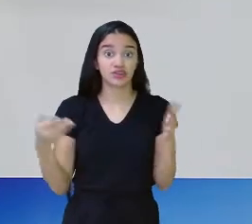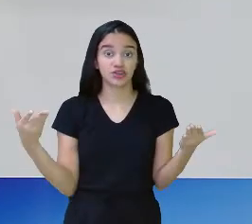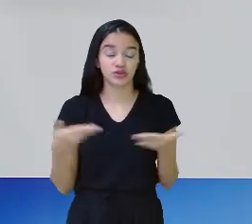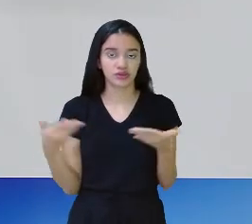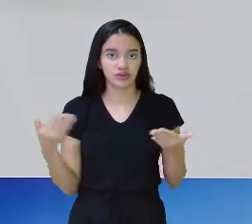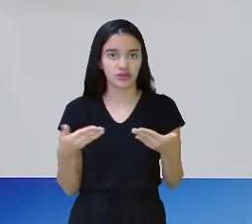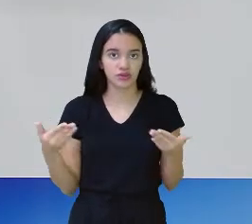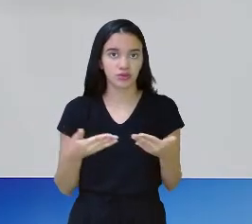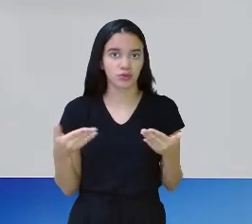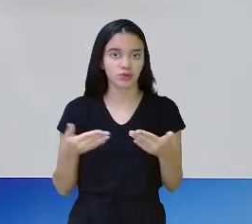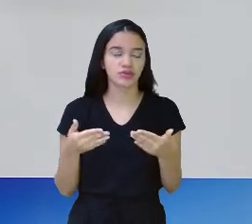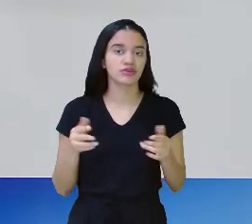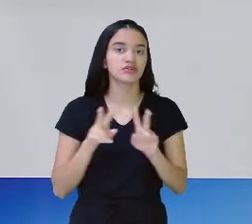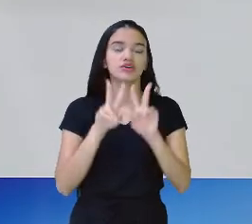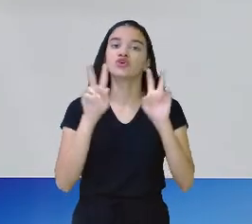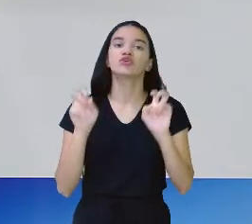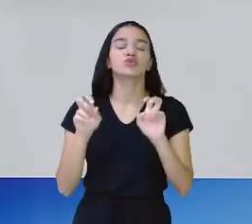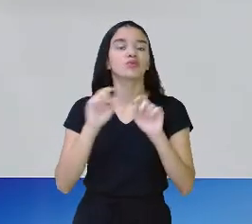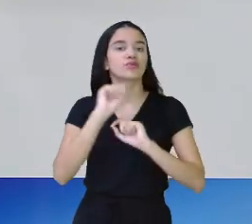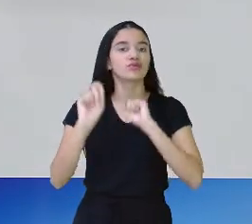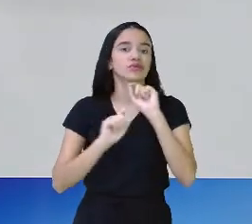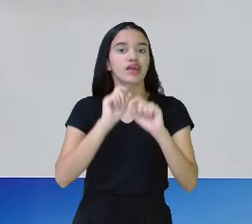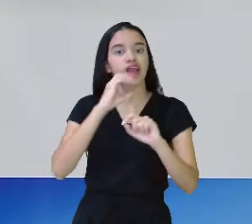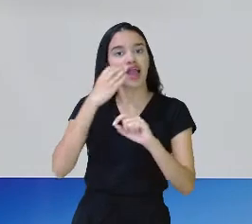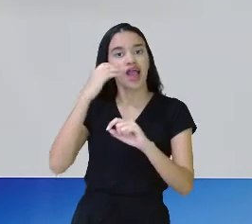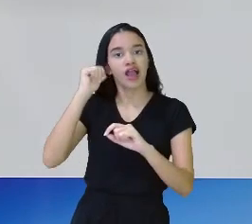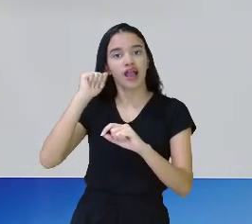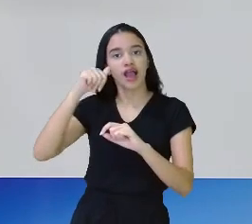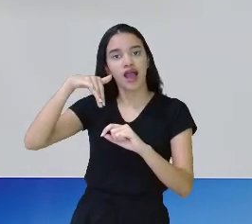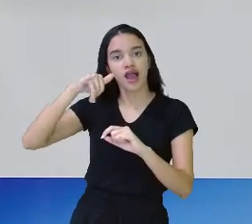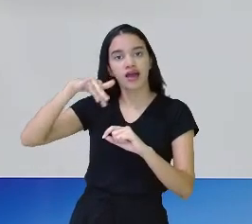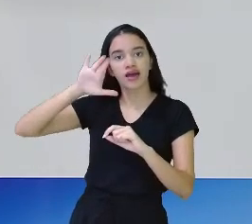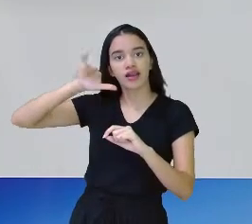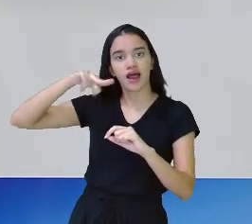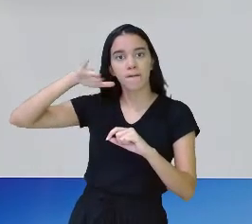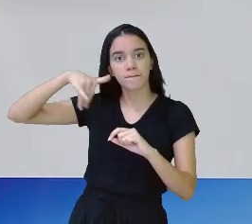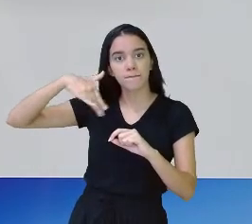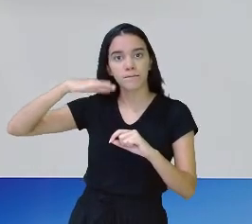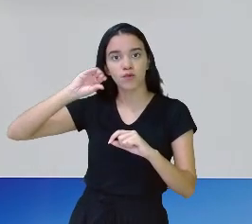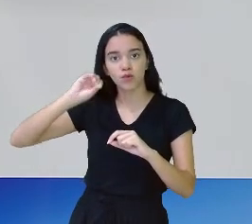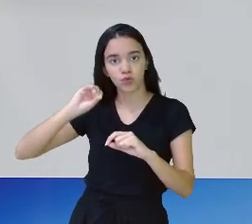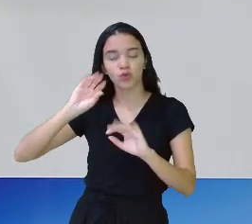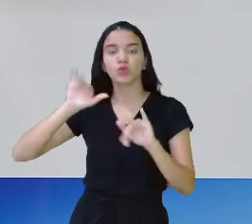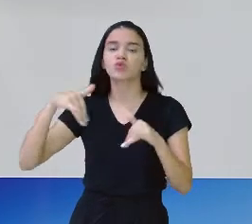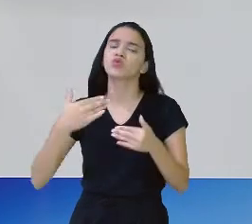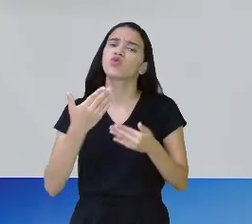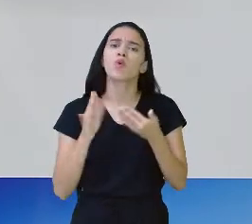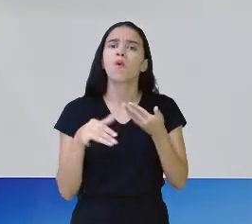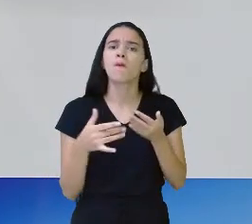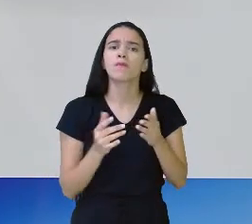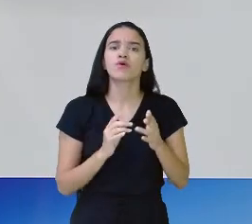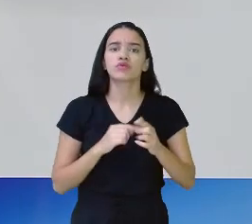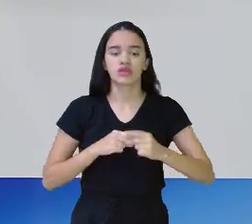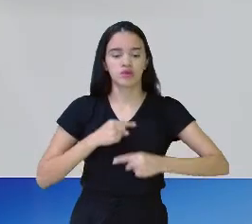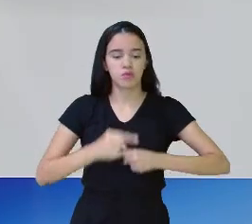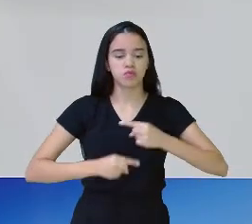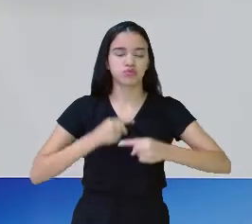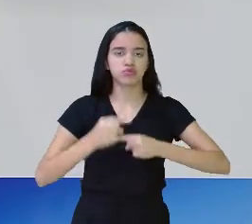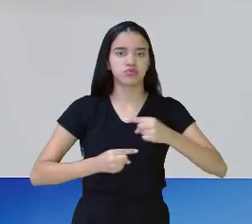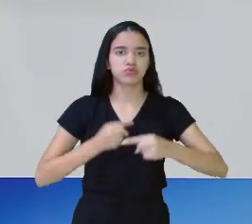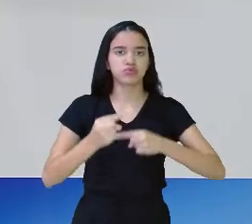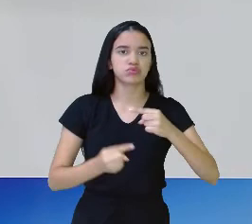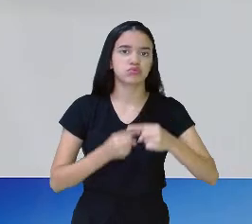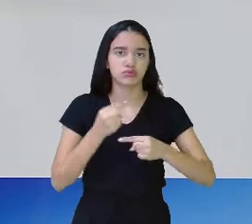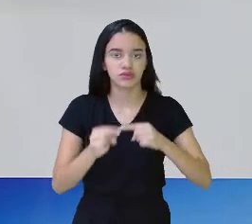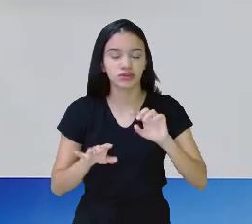justamente sobre caramujos. Como estes caramujos têm se reproduzido, se multiplicado e